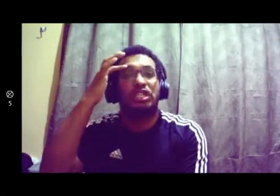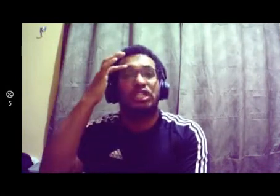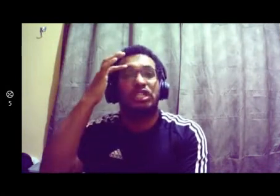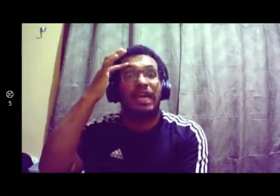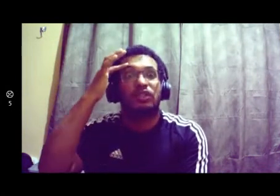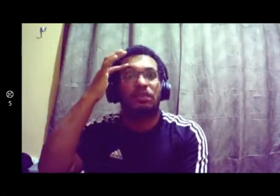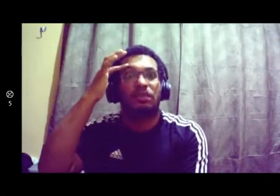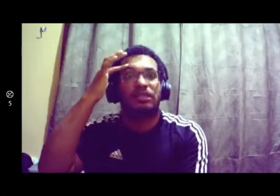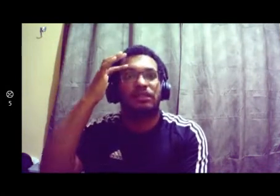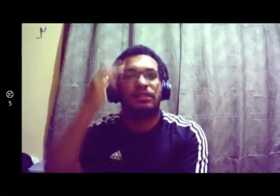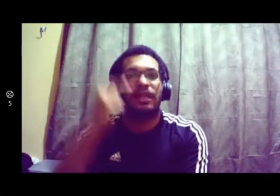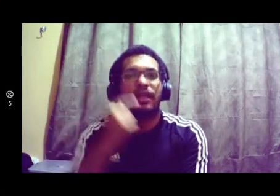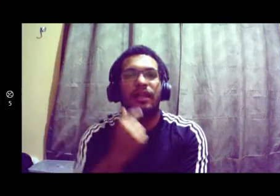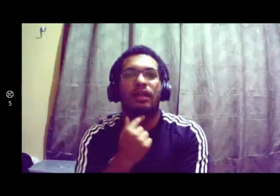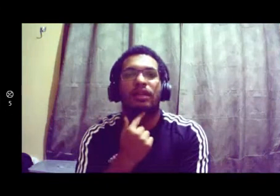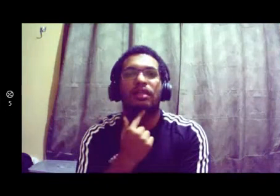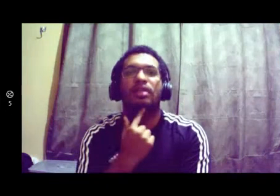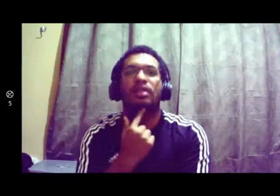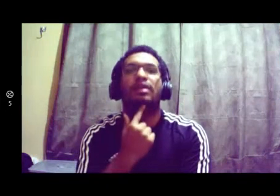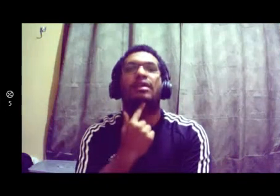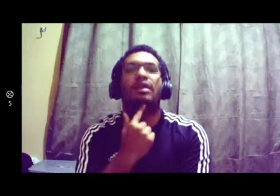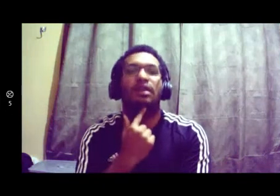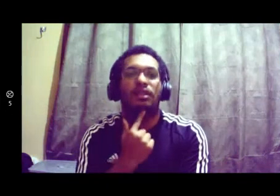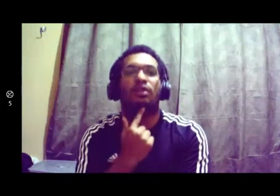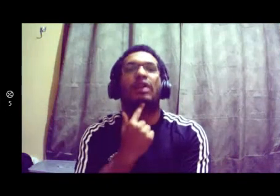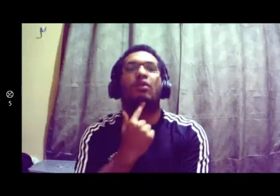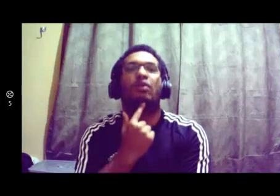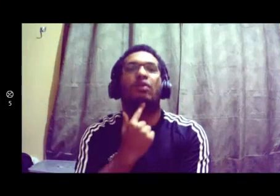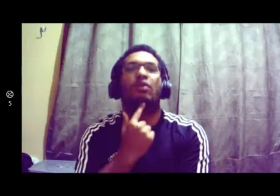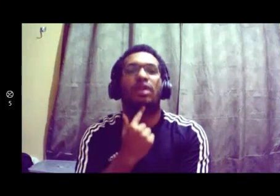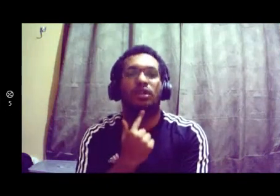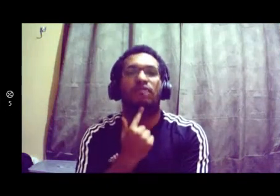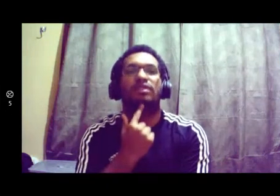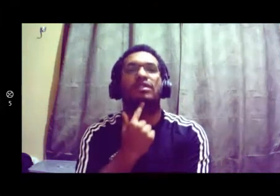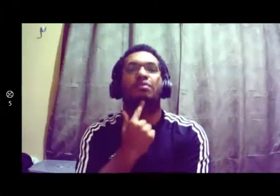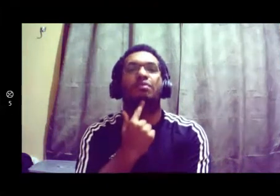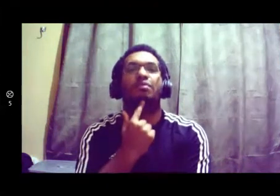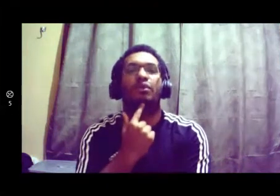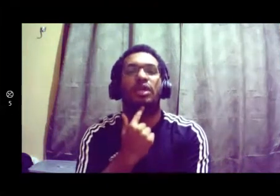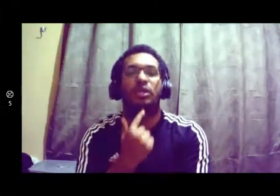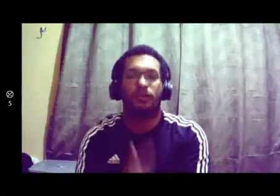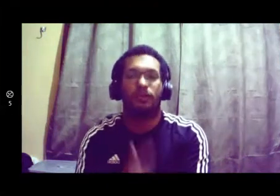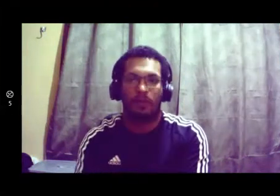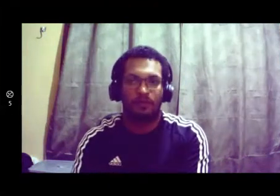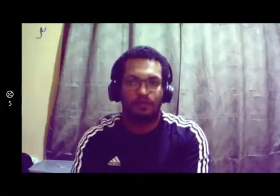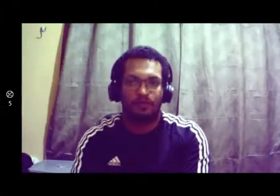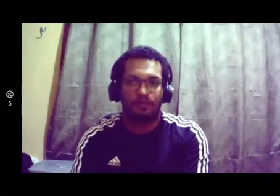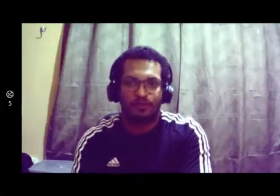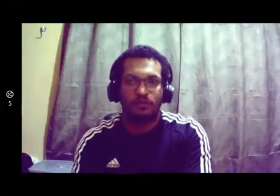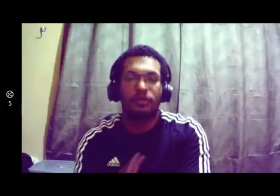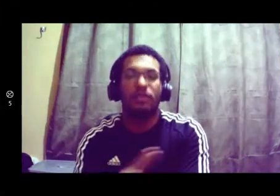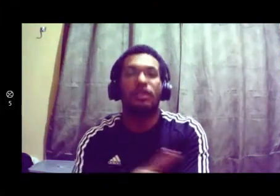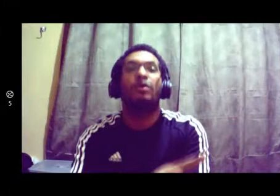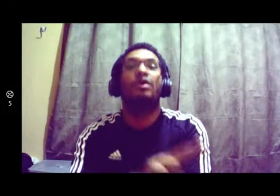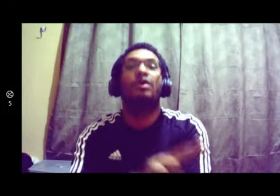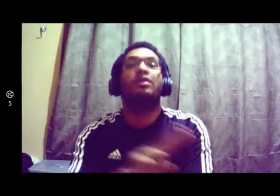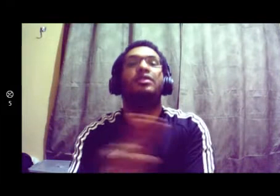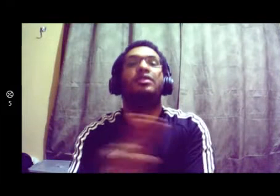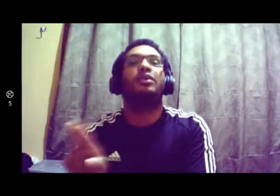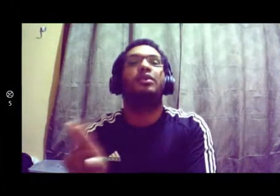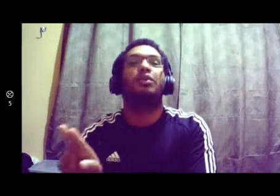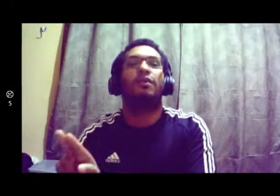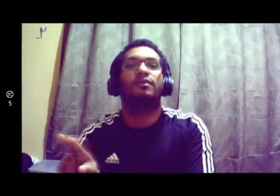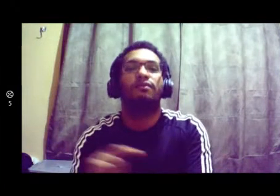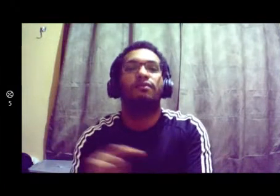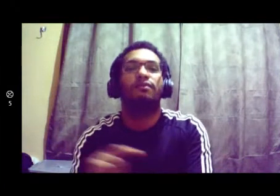geralmente de levantar a sobrancelha e interrogar com o queixo, levantando um pouco o queixo, tá bom? Então,